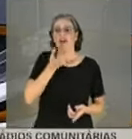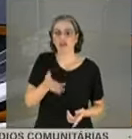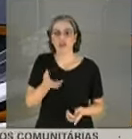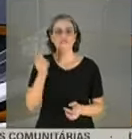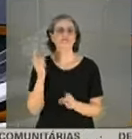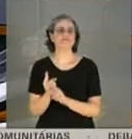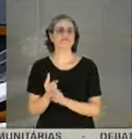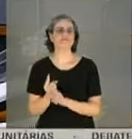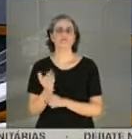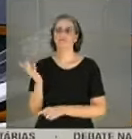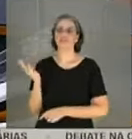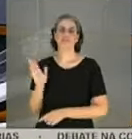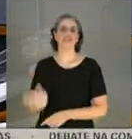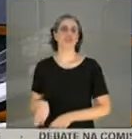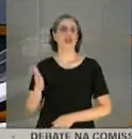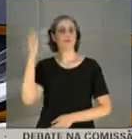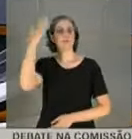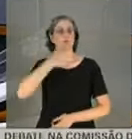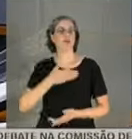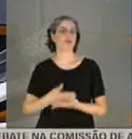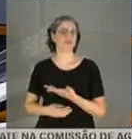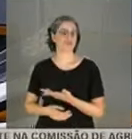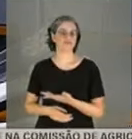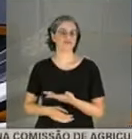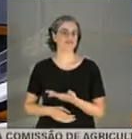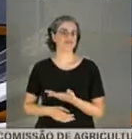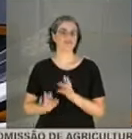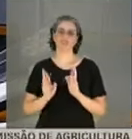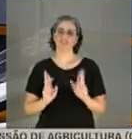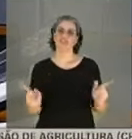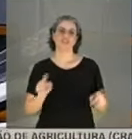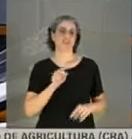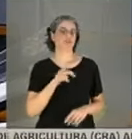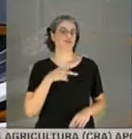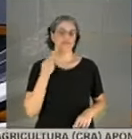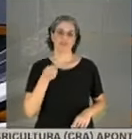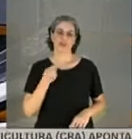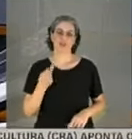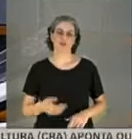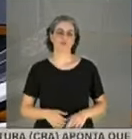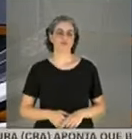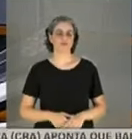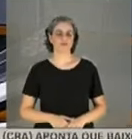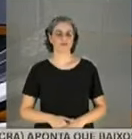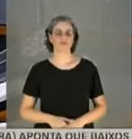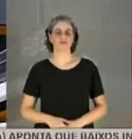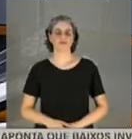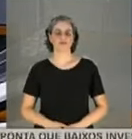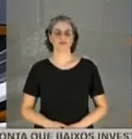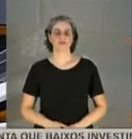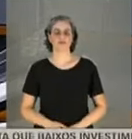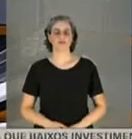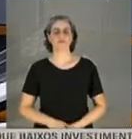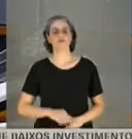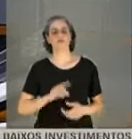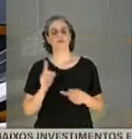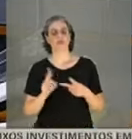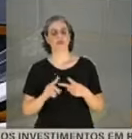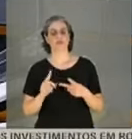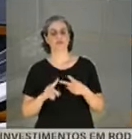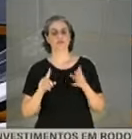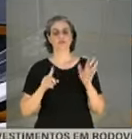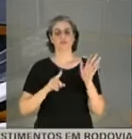locação que contradiz exatamente o que o senhor depoente estava aqui apresentando. Então, eu faço uma segunda pergunta,